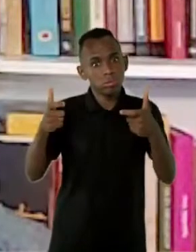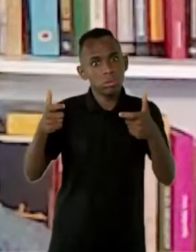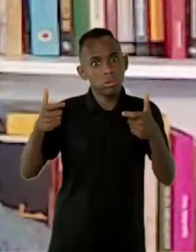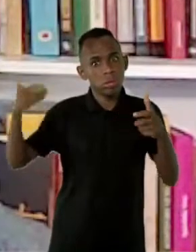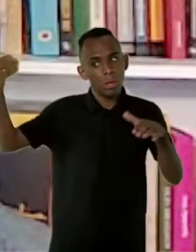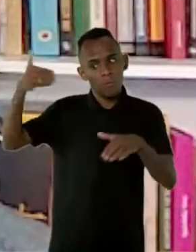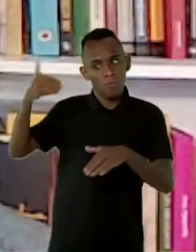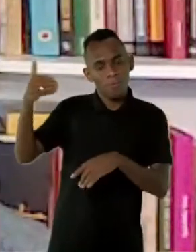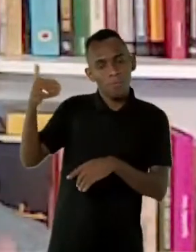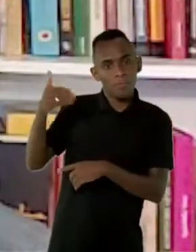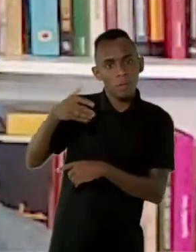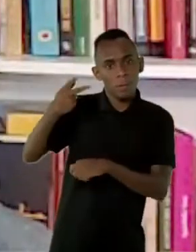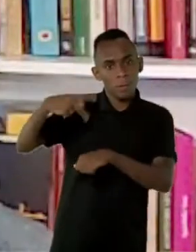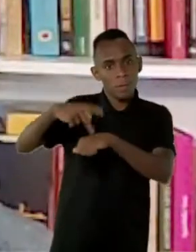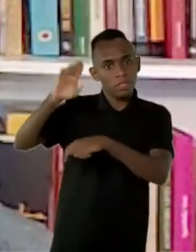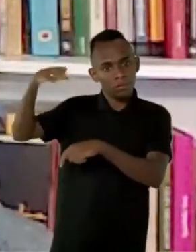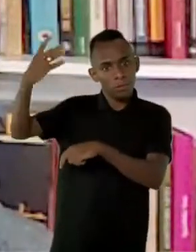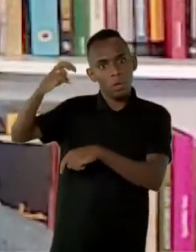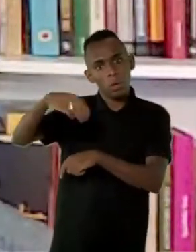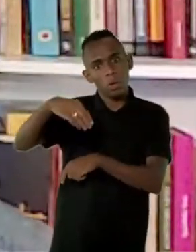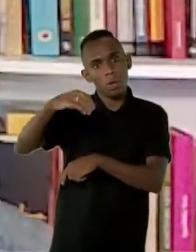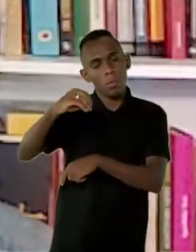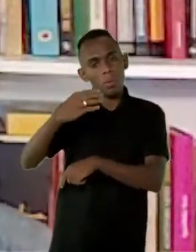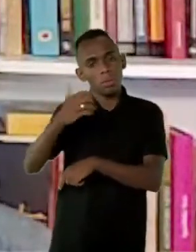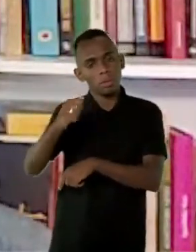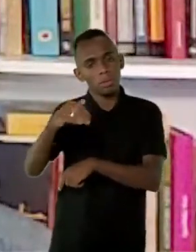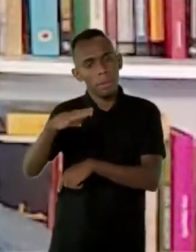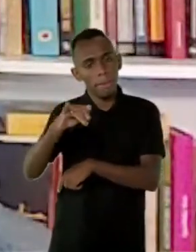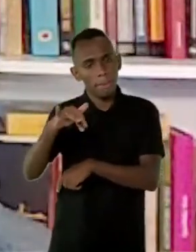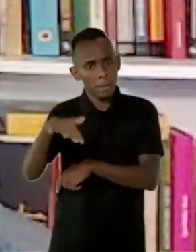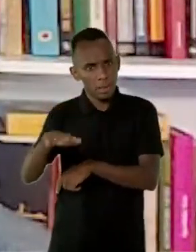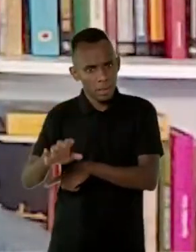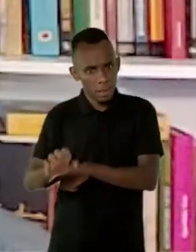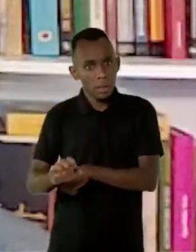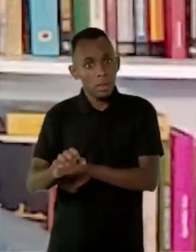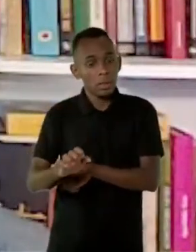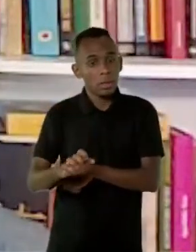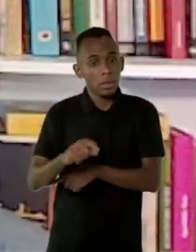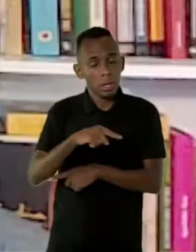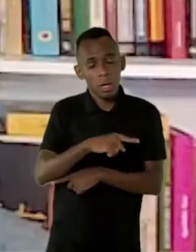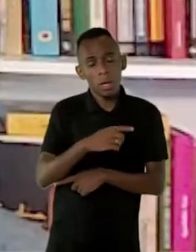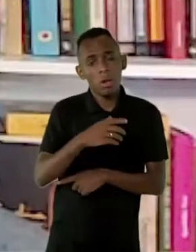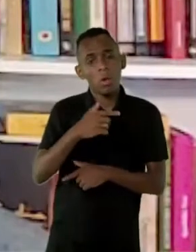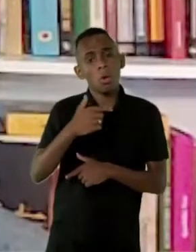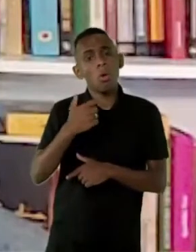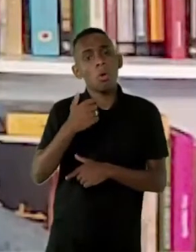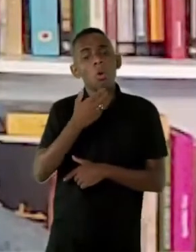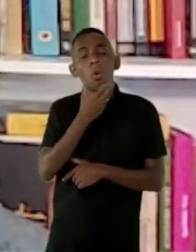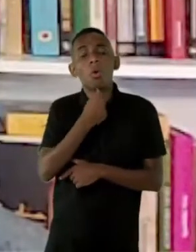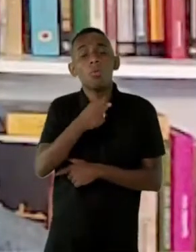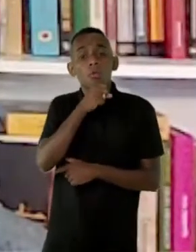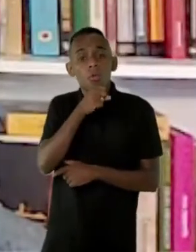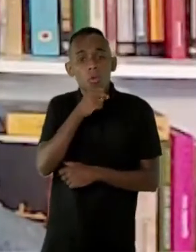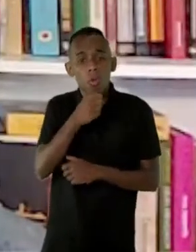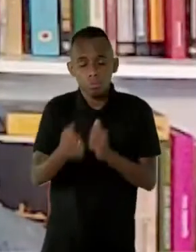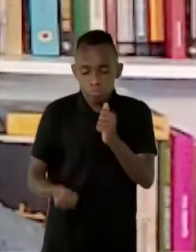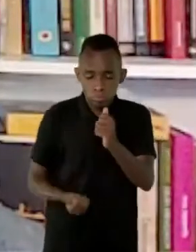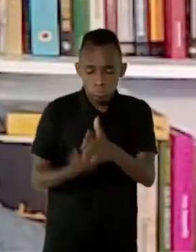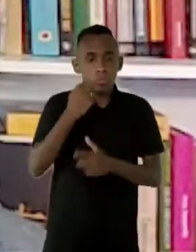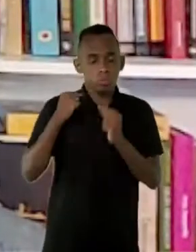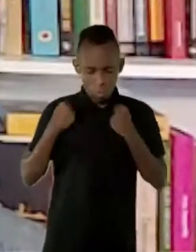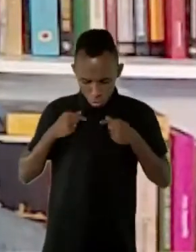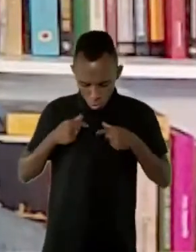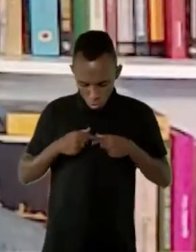O avô da Carolina fazia terços, né? E a Carolina até reproduziu até reproduzo no meu livro, né?